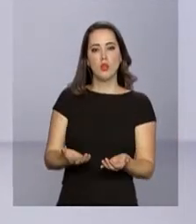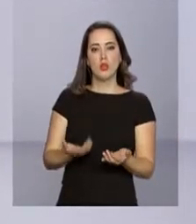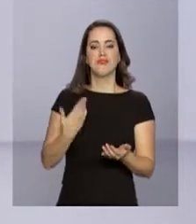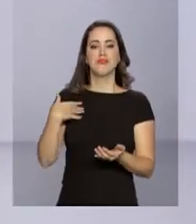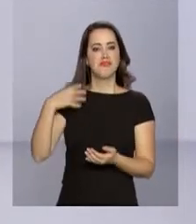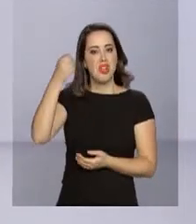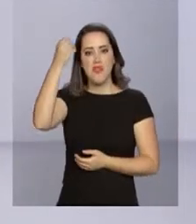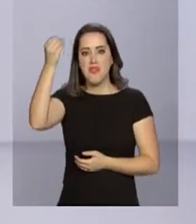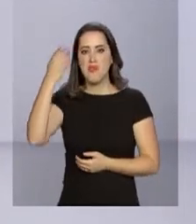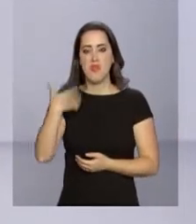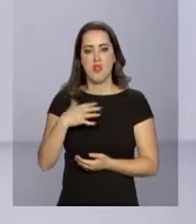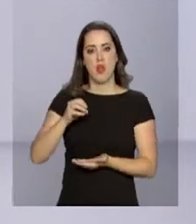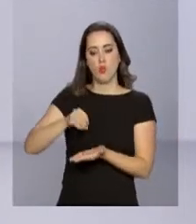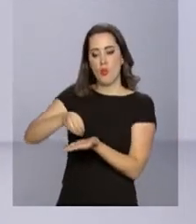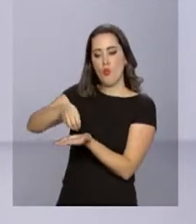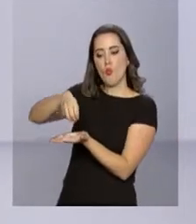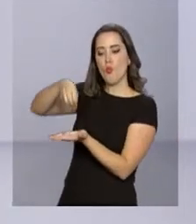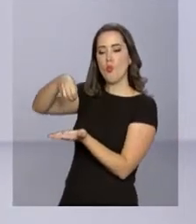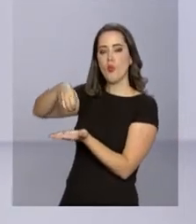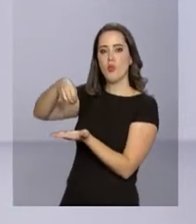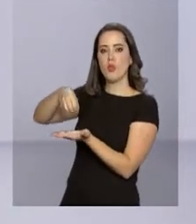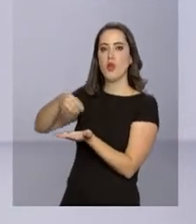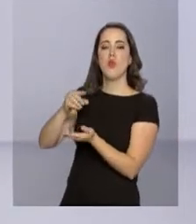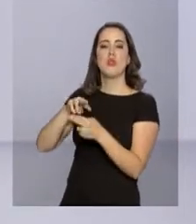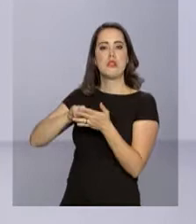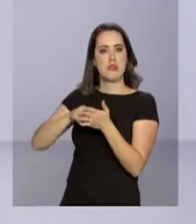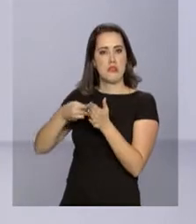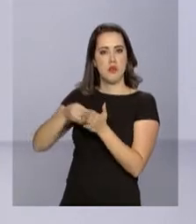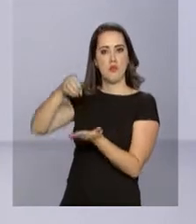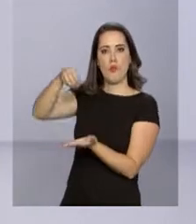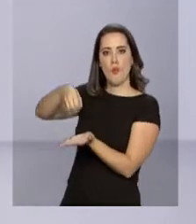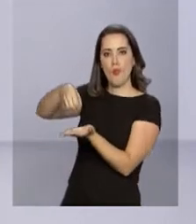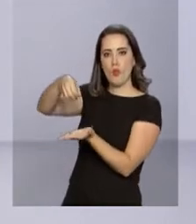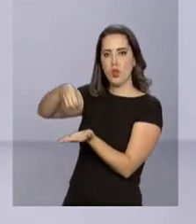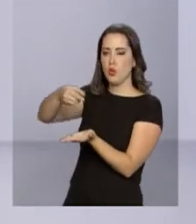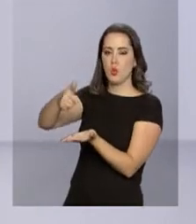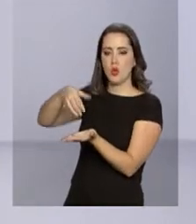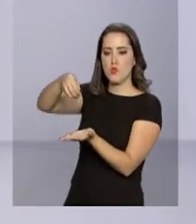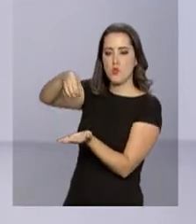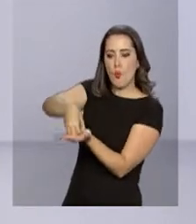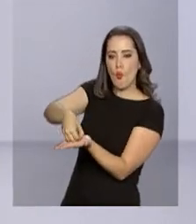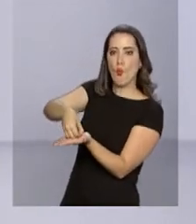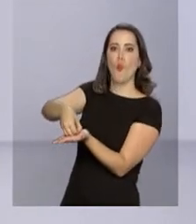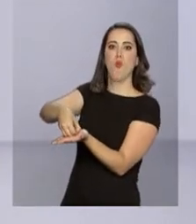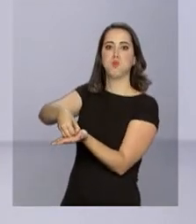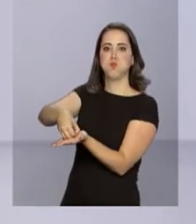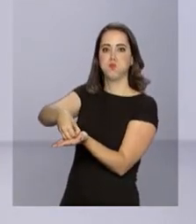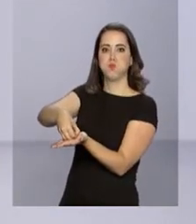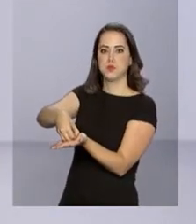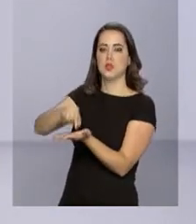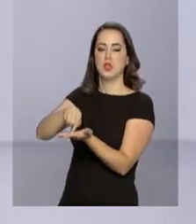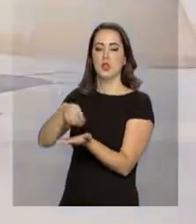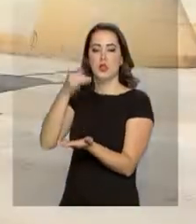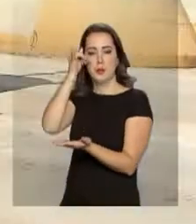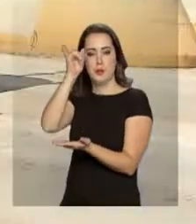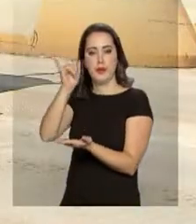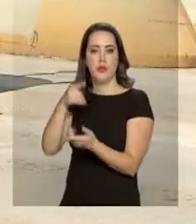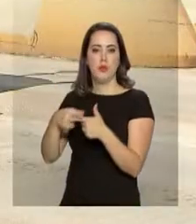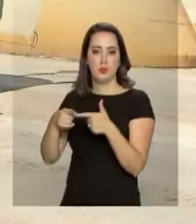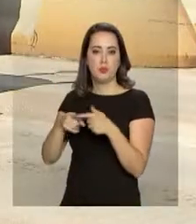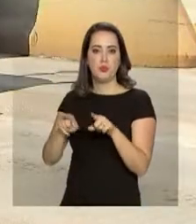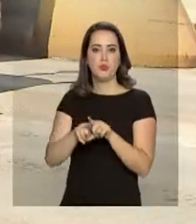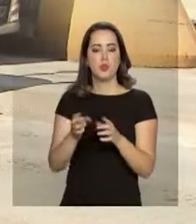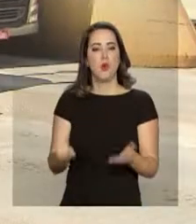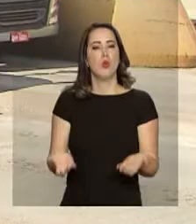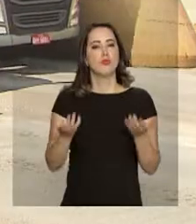com eixos levantados ou seja as rodas ficam suspensas para evitar desgaste dos pneus o eixo suspenso também